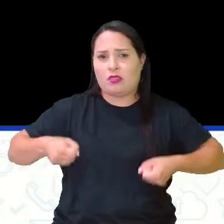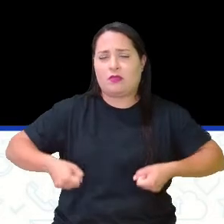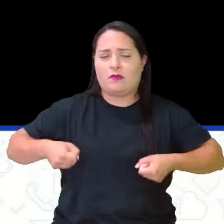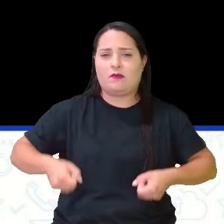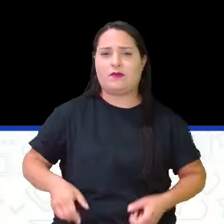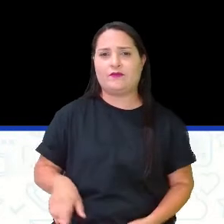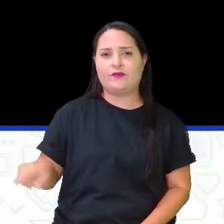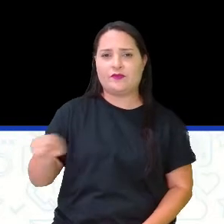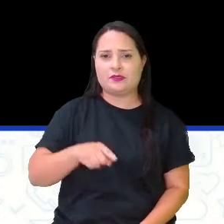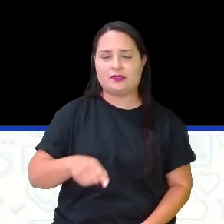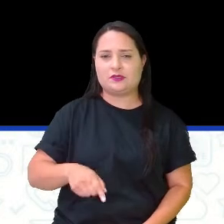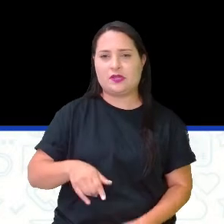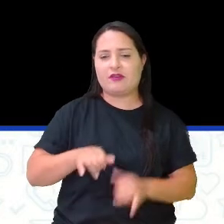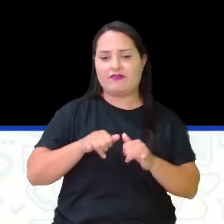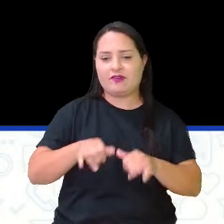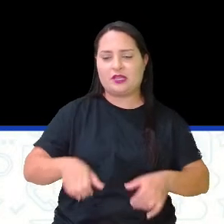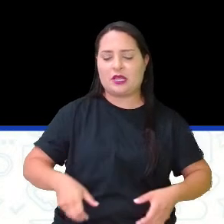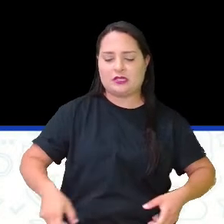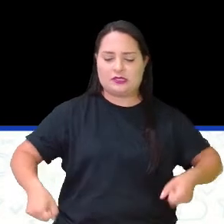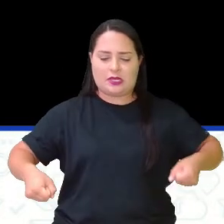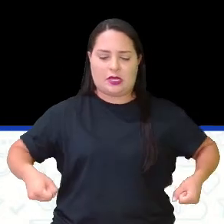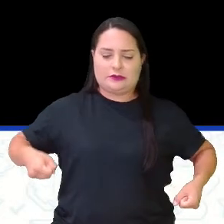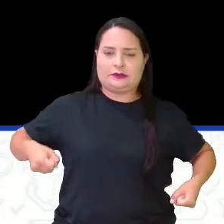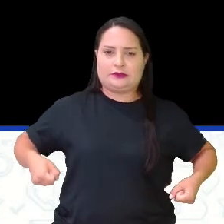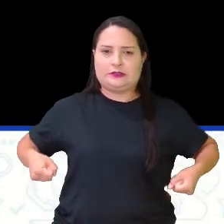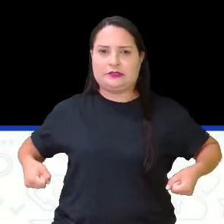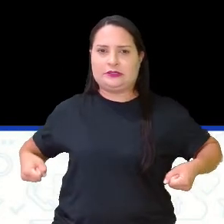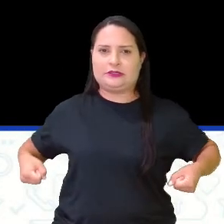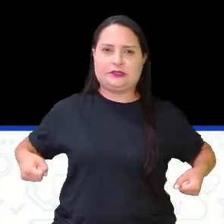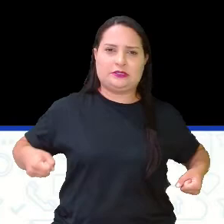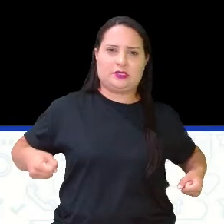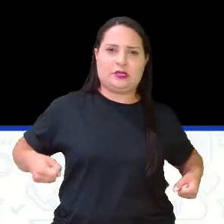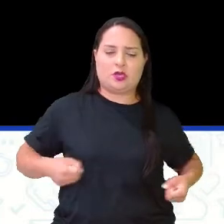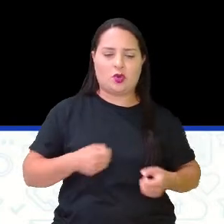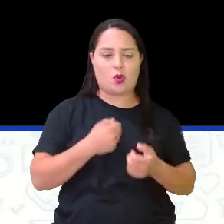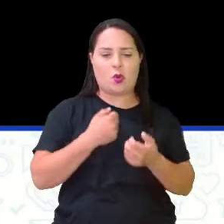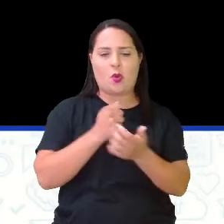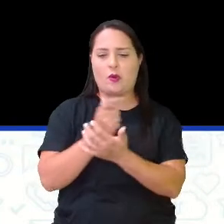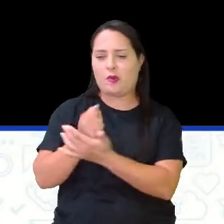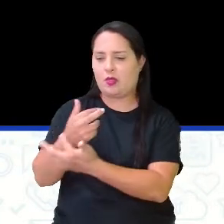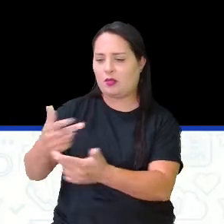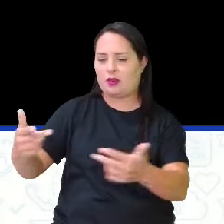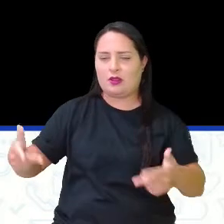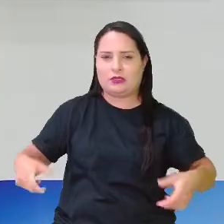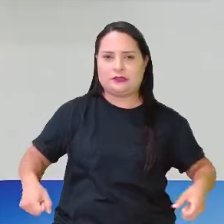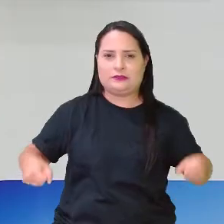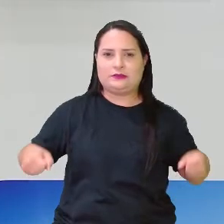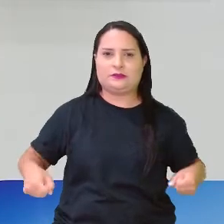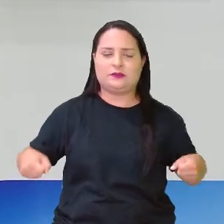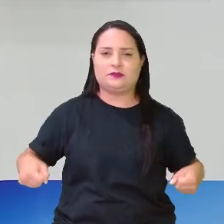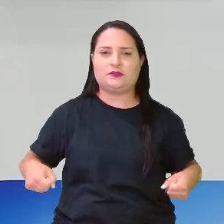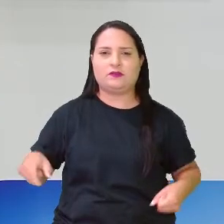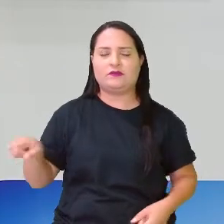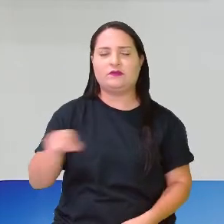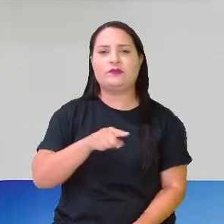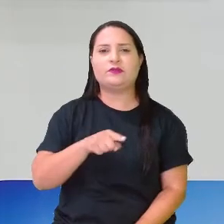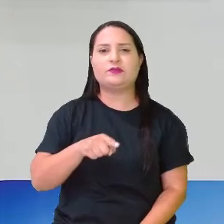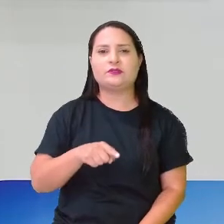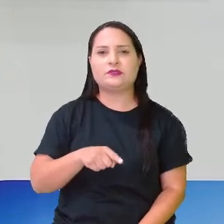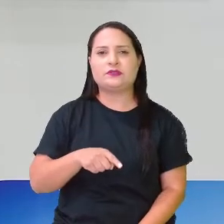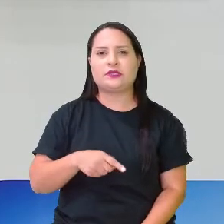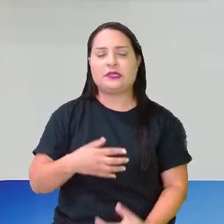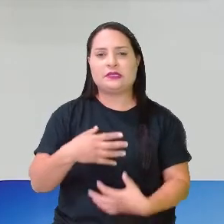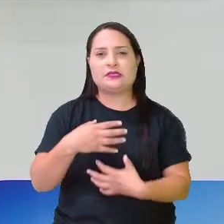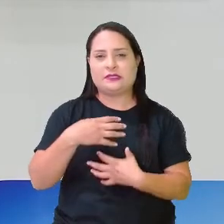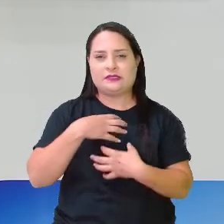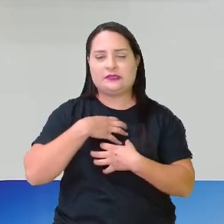vocês saem carregando as sacolas lá, cheia de compra, vocês estão exigindo